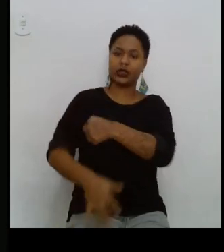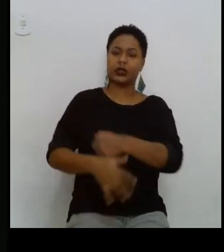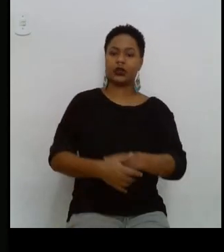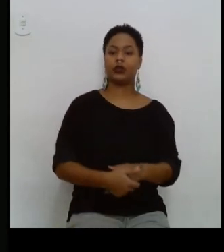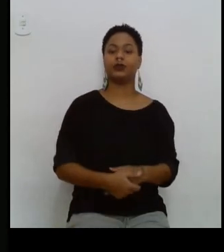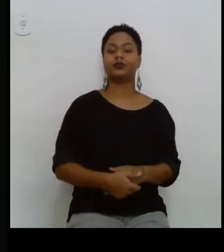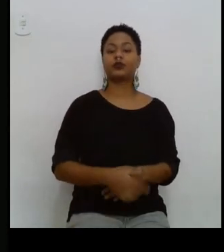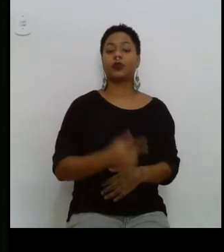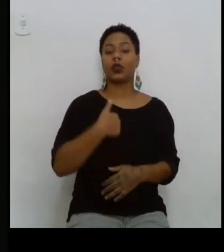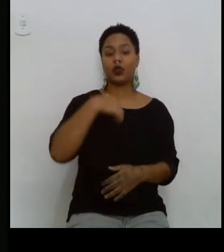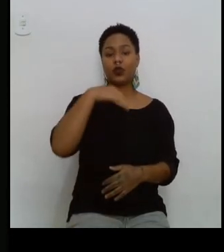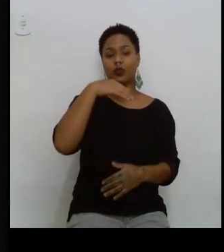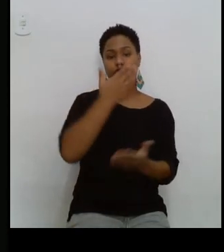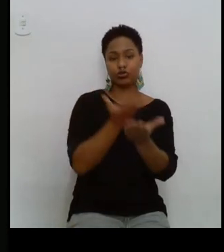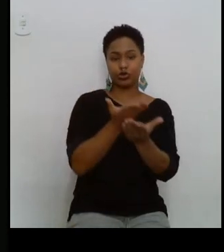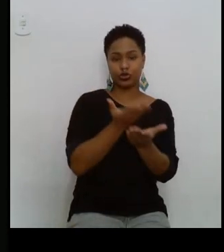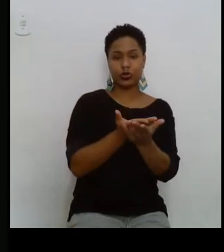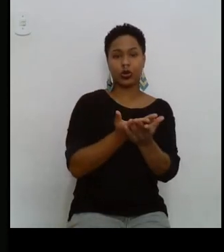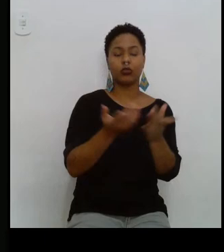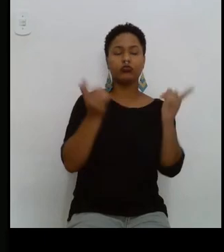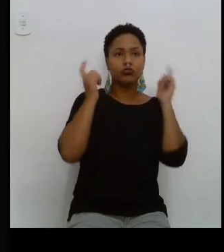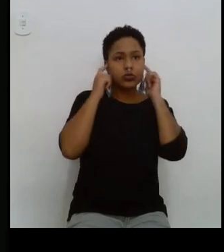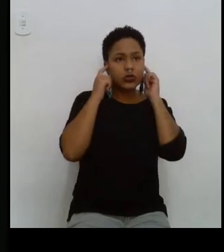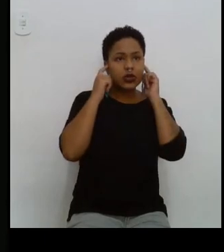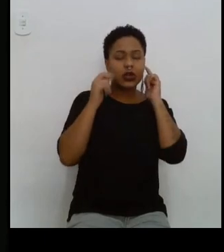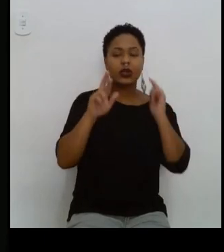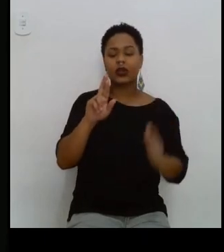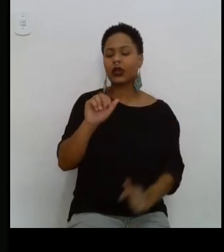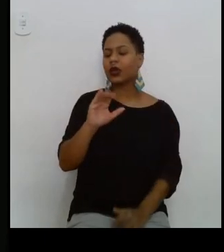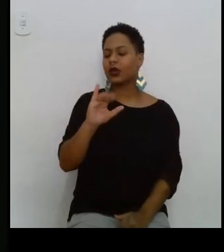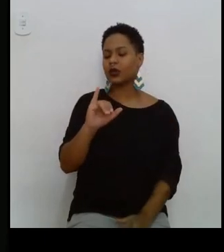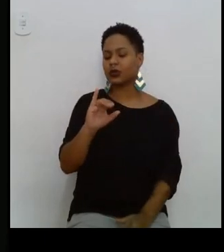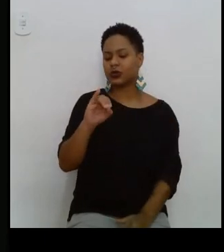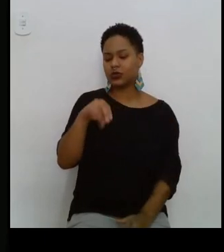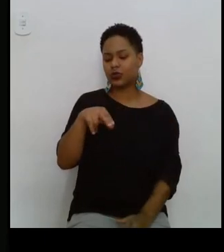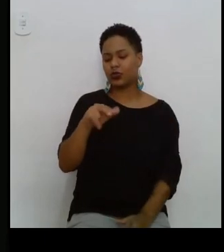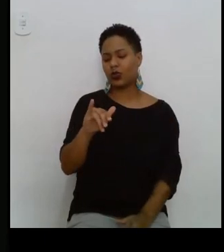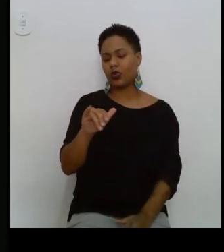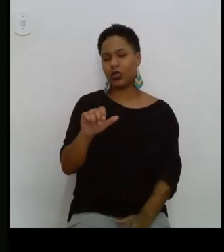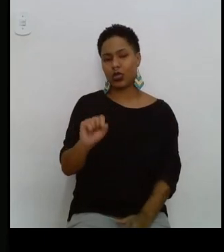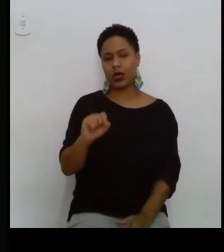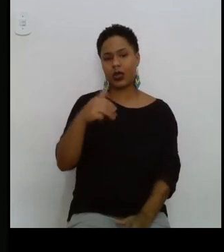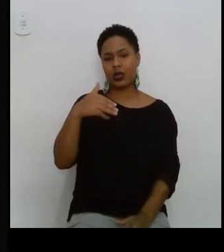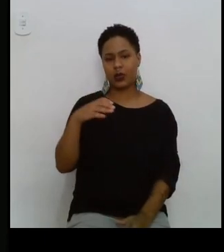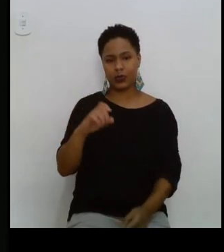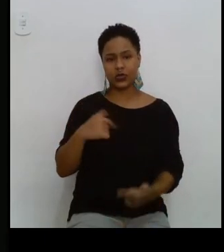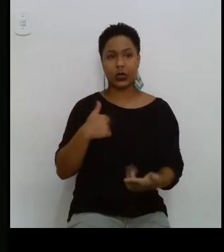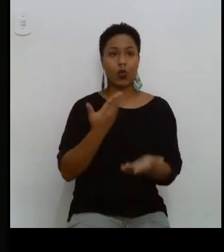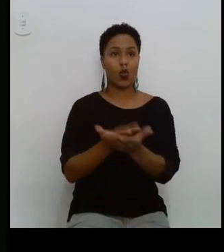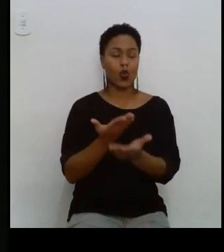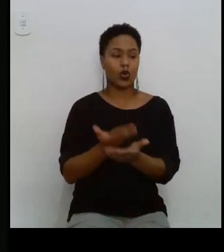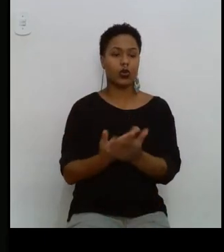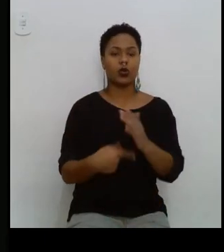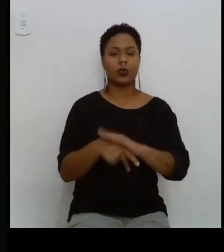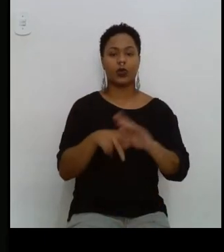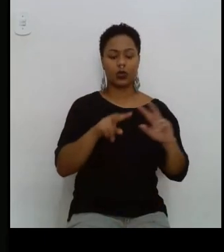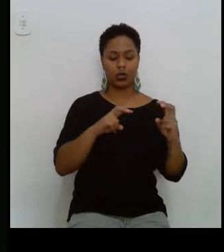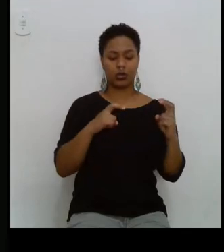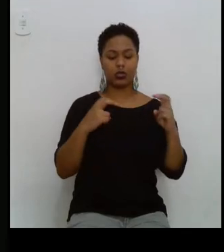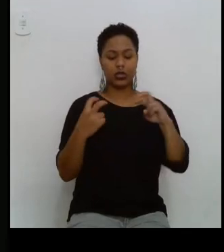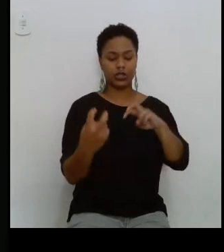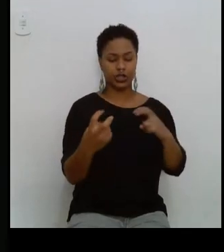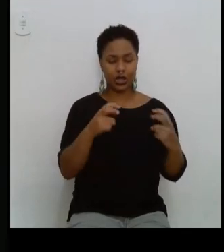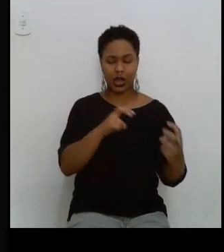tenho estudado ouvindo Racionais Mc eu tenho estudado numa gira de Candomblé no